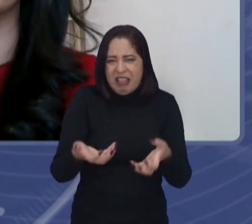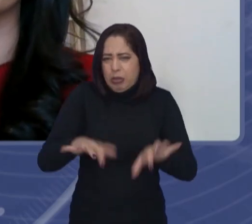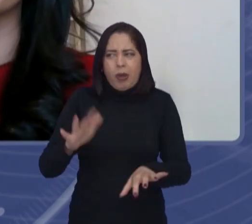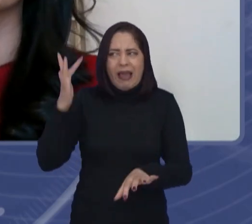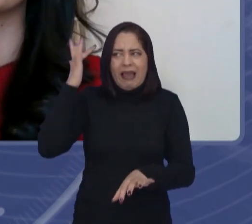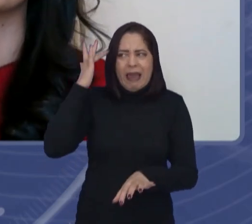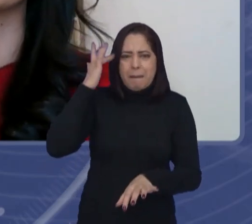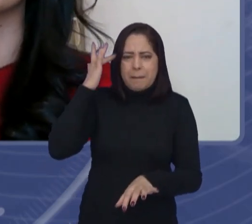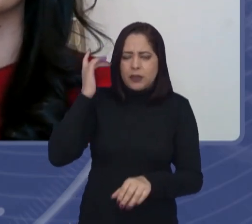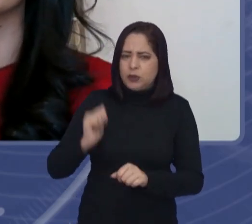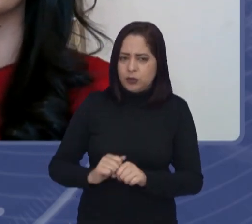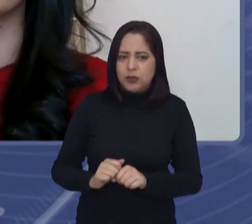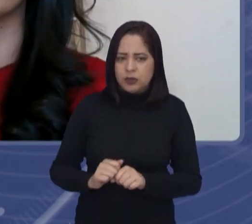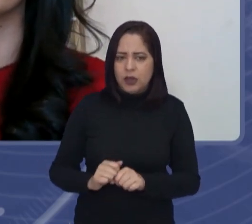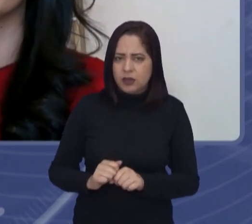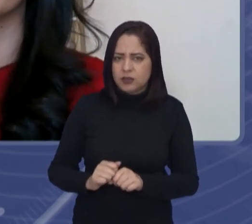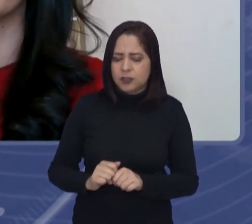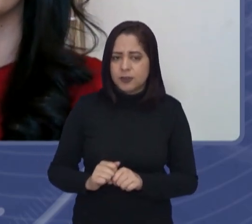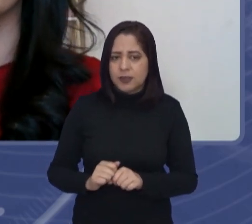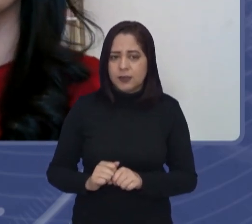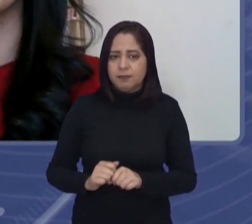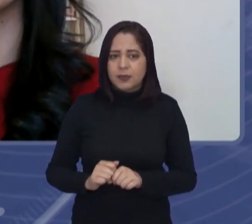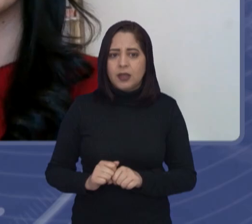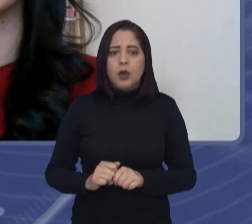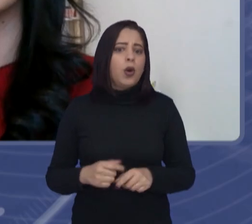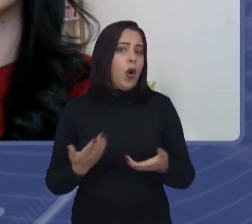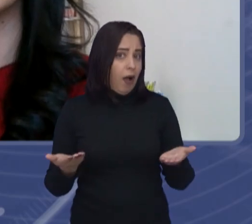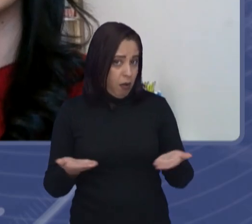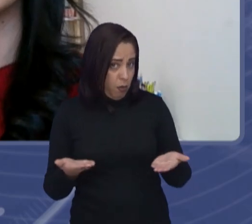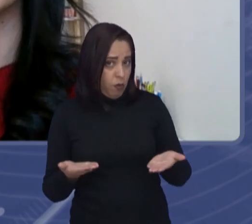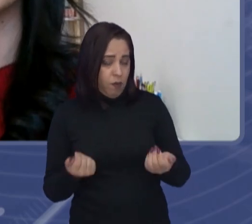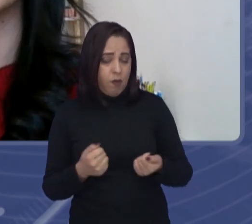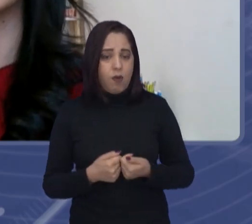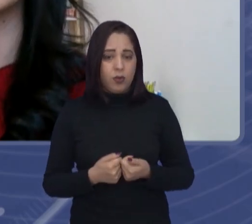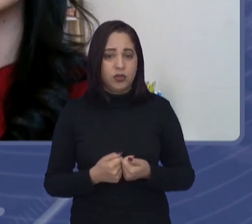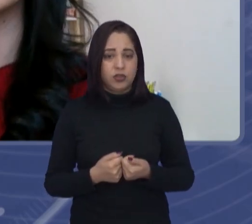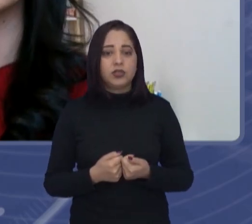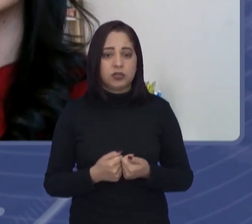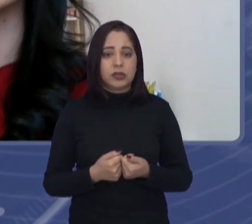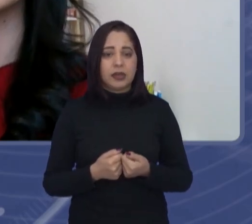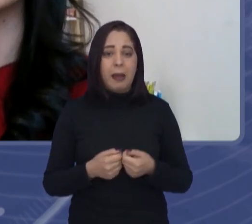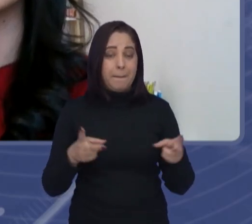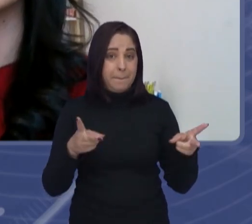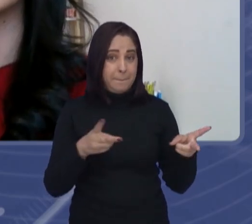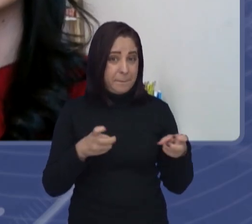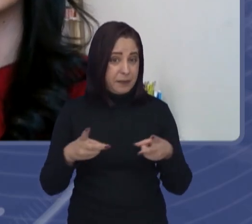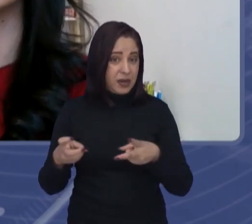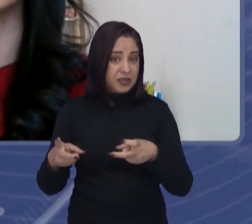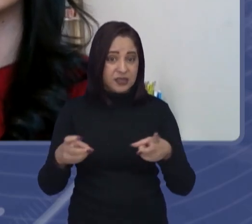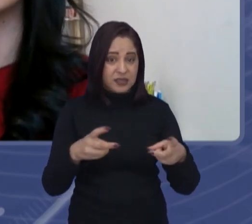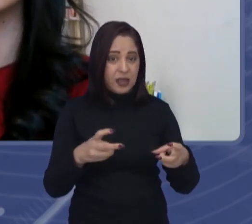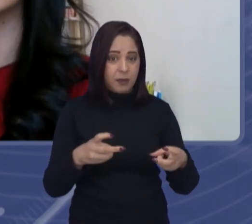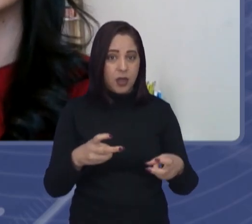dessa forma? Aí a gente pode trazer vários problemas, né? Hoje, cada vez mais, a realidade de muitos é que